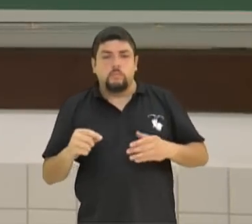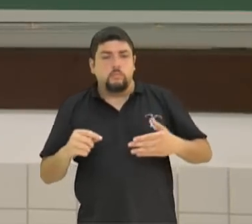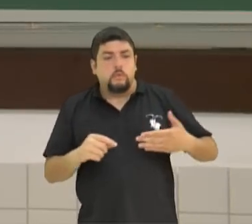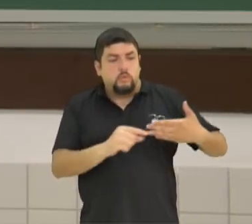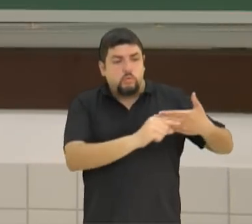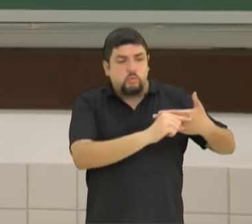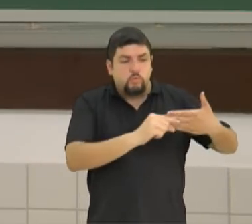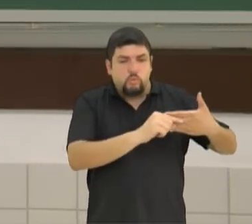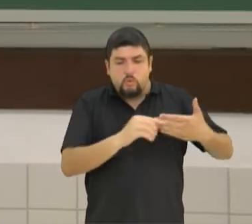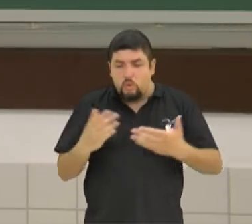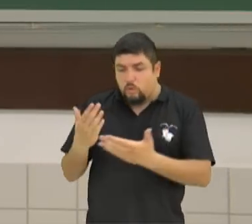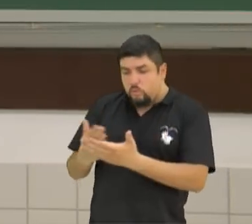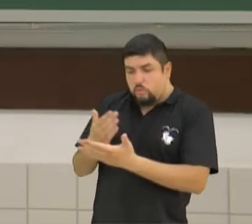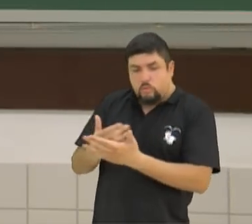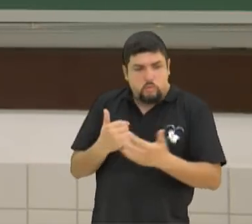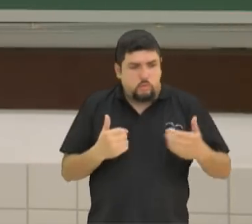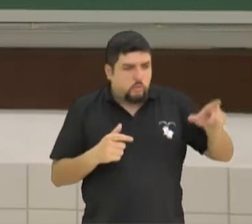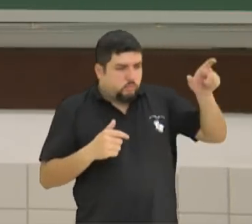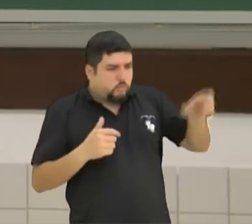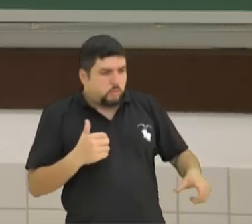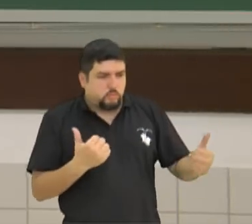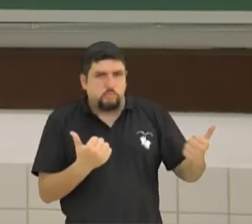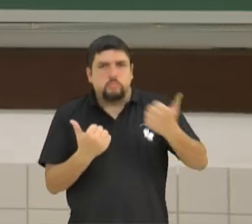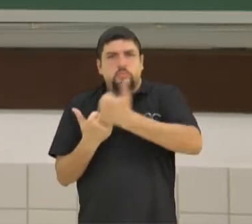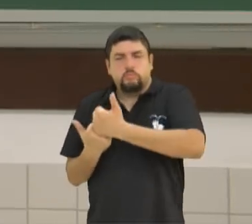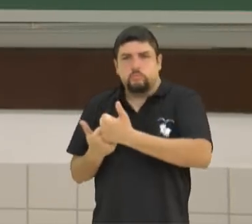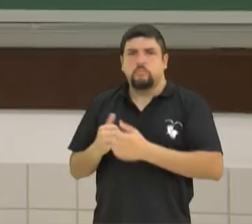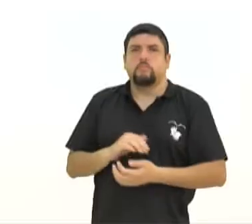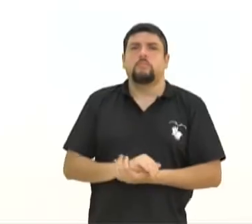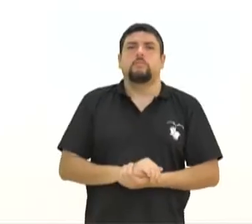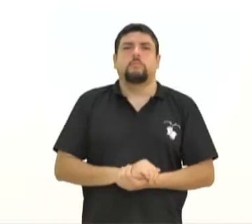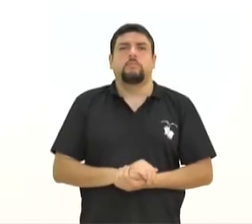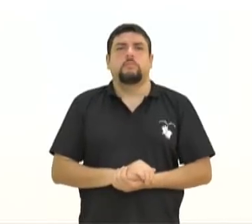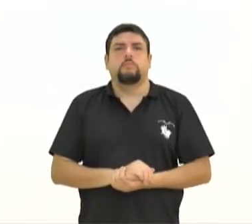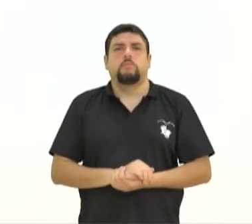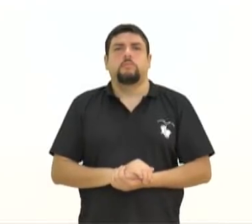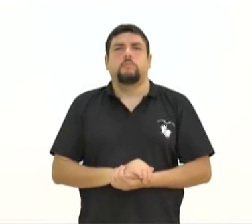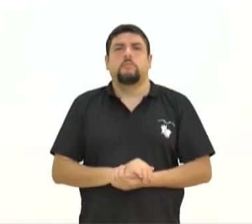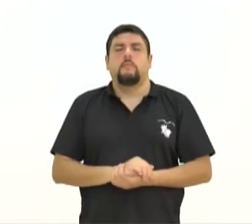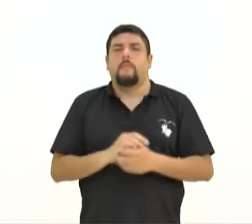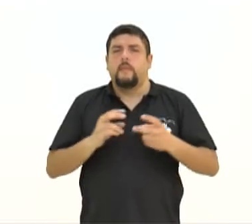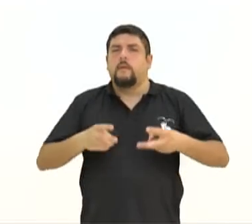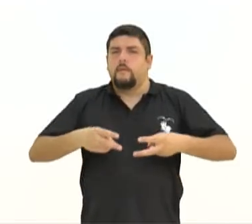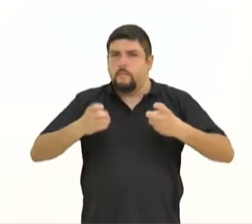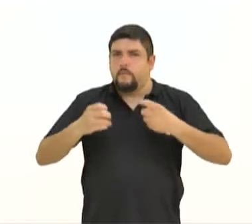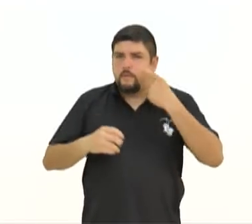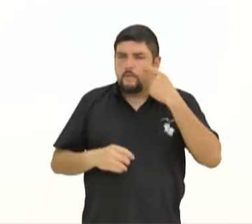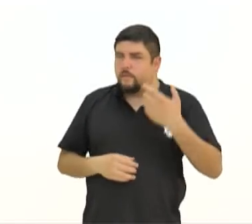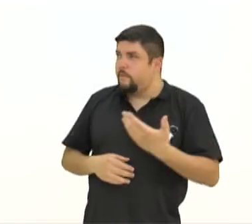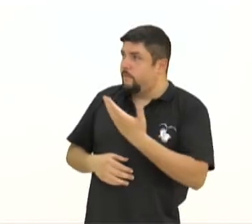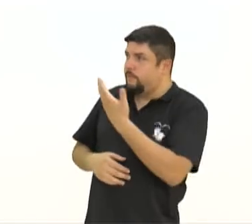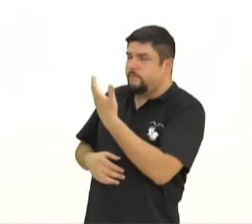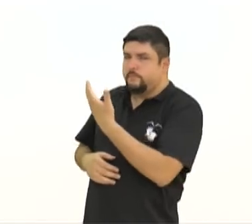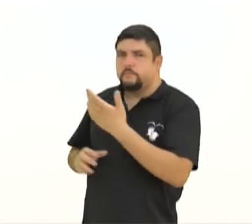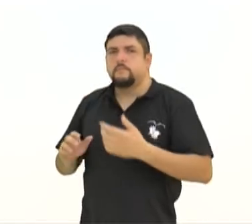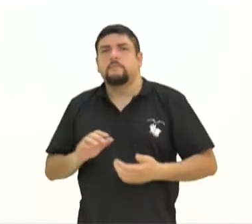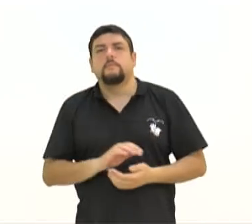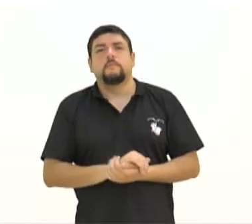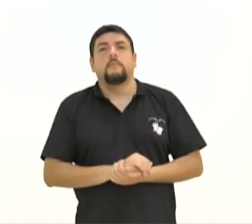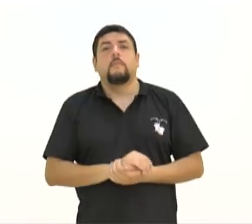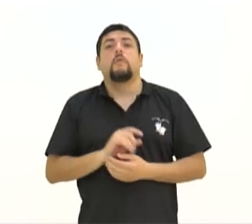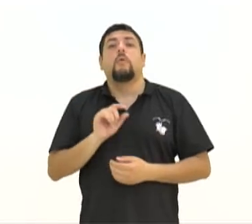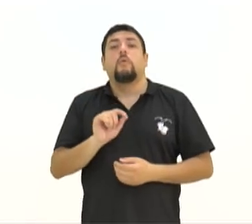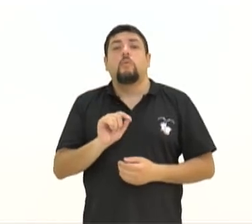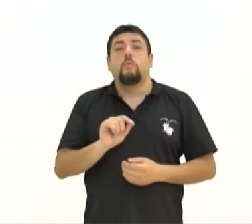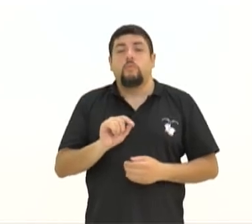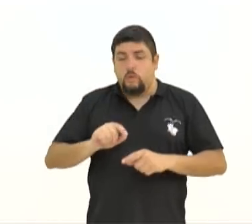pela obra, ok? Continuando, observem mais casos de metonímia, mas agora quando a gente troca a marca